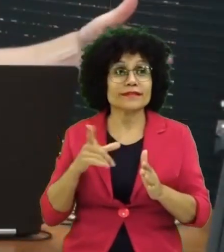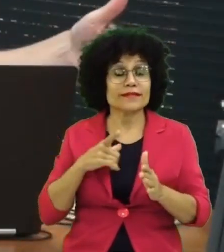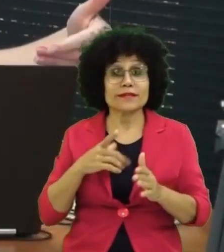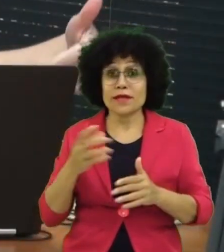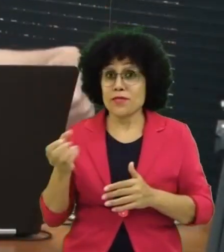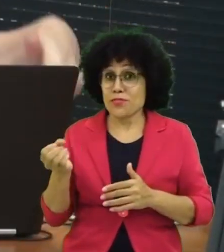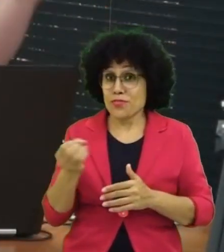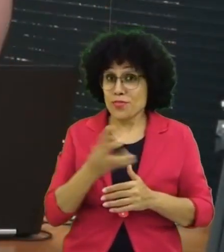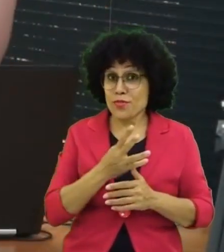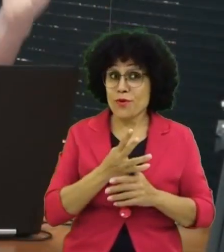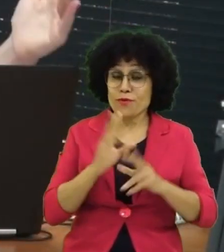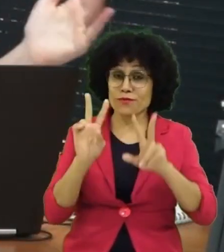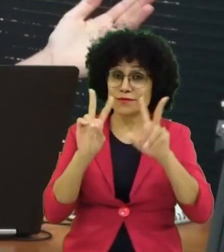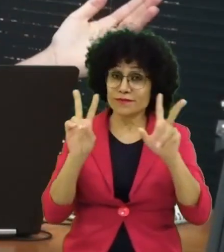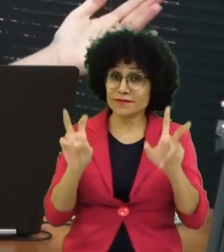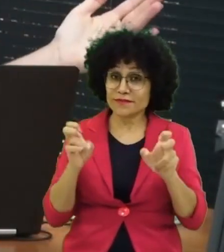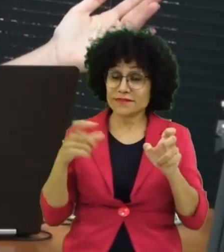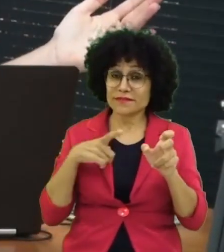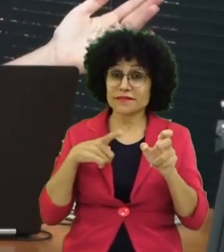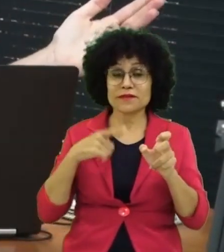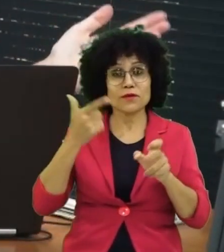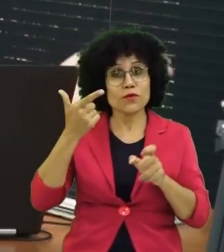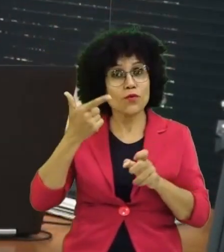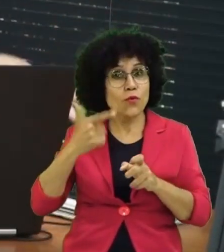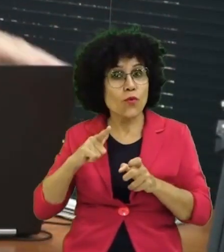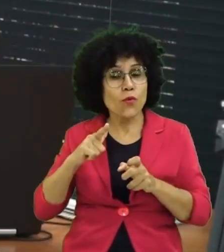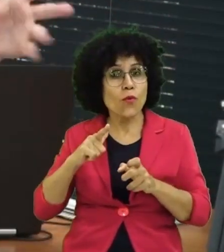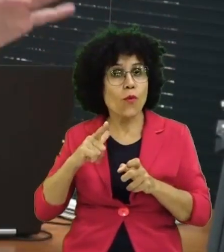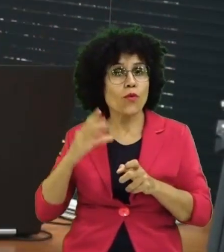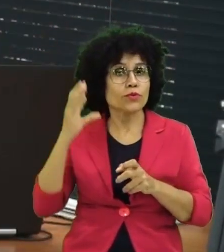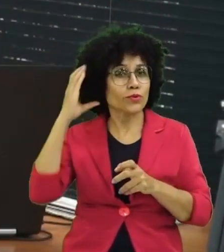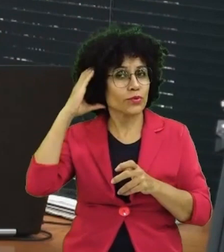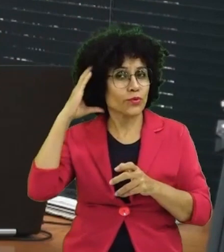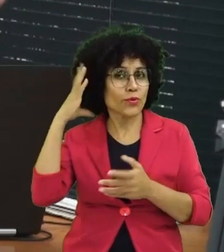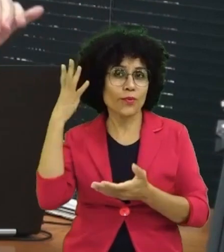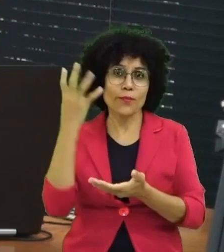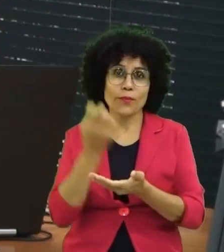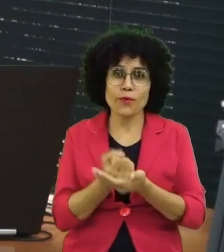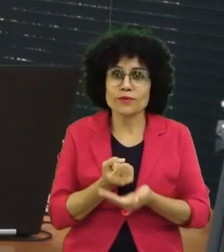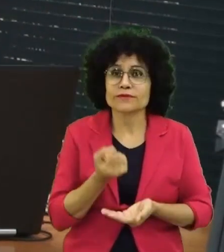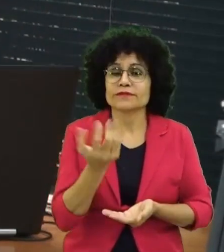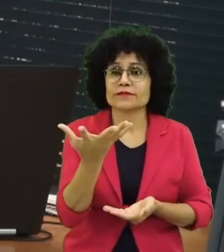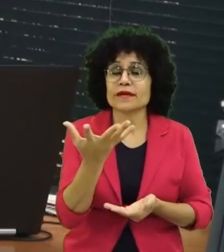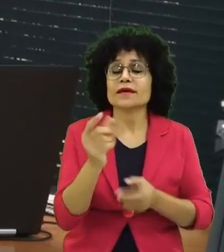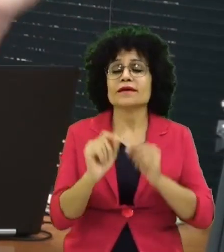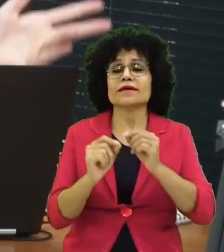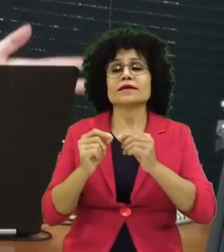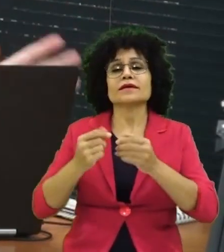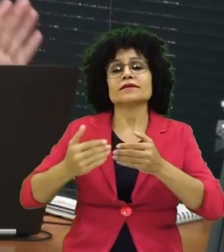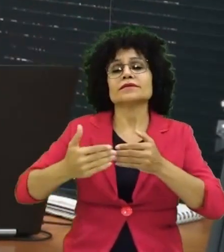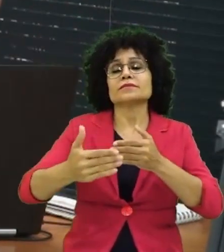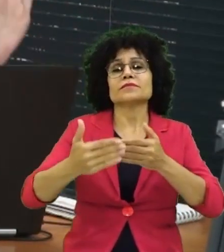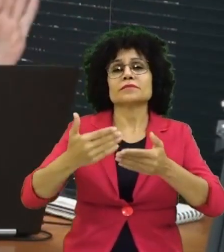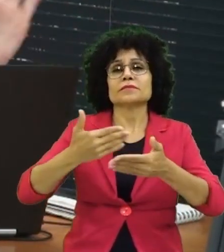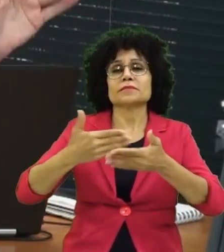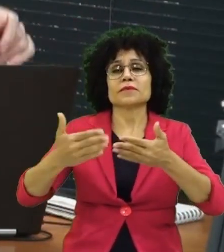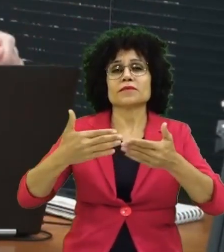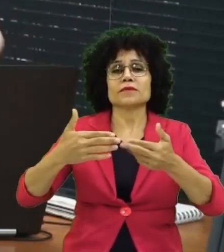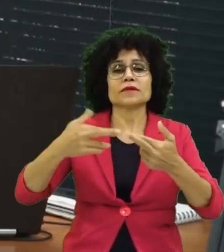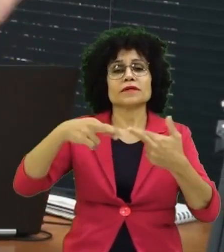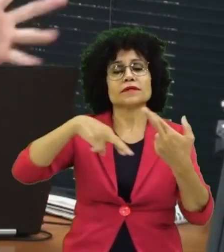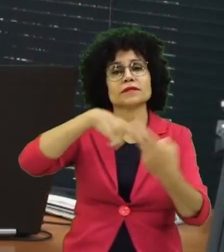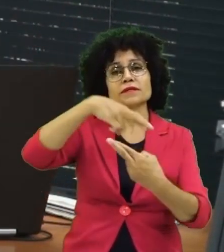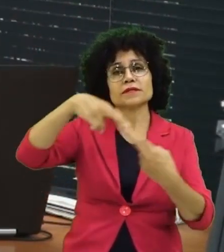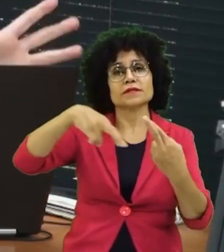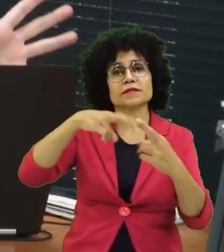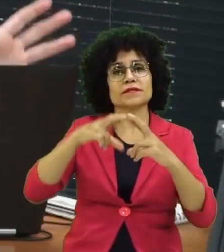novos assuntos e a gente faz um outro podcast, lógico, em breve, para falar sobre mais essa questão dos resíduos aí. Só sobre aí, acho